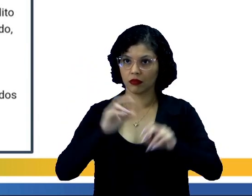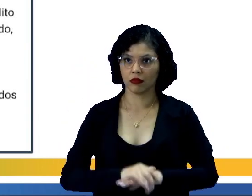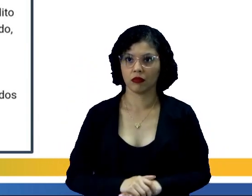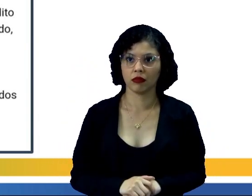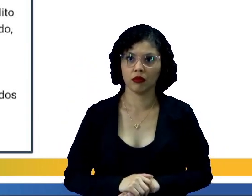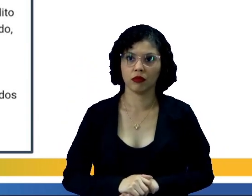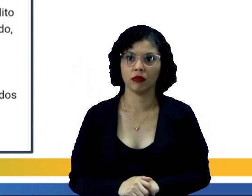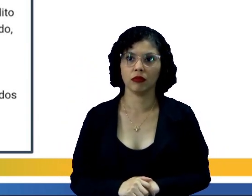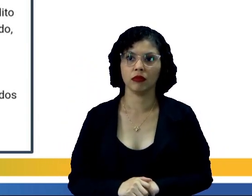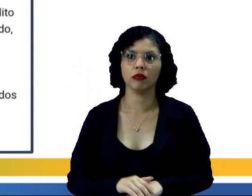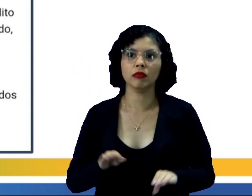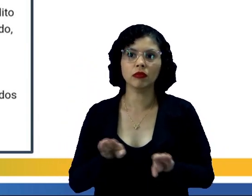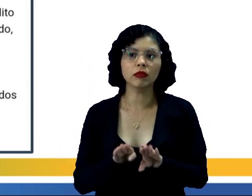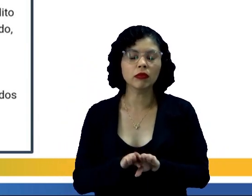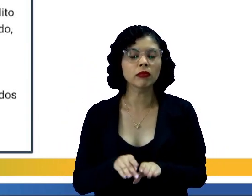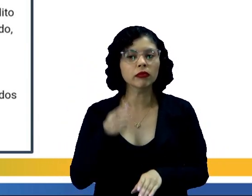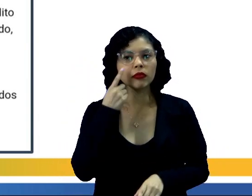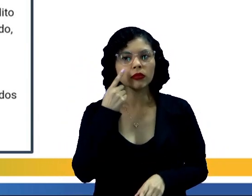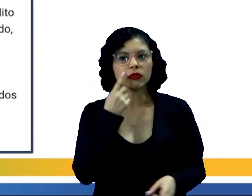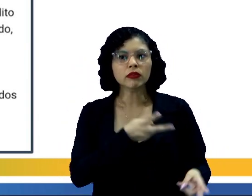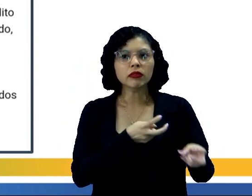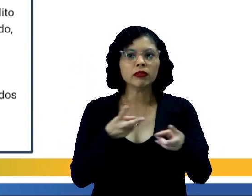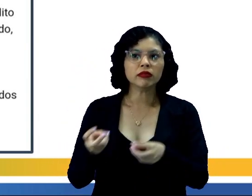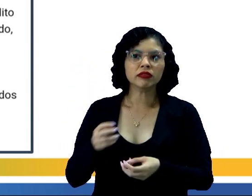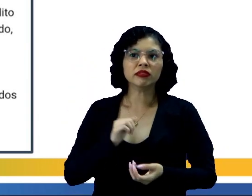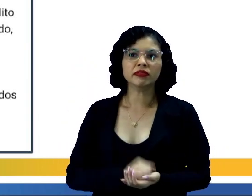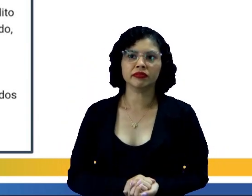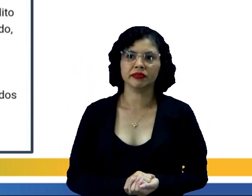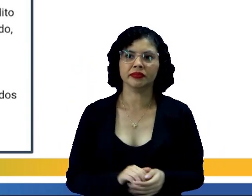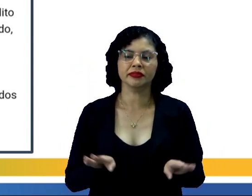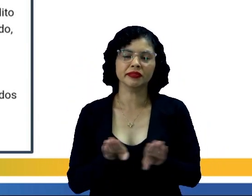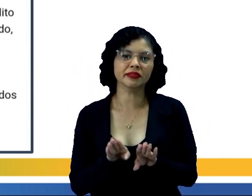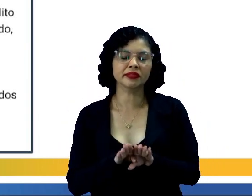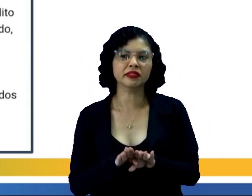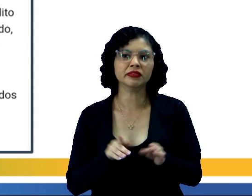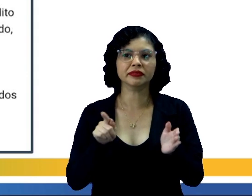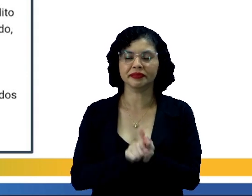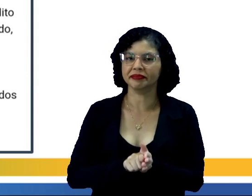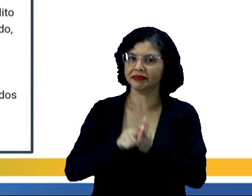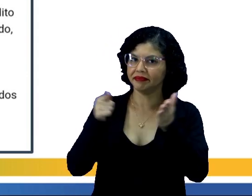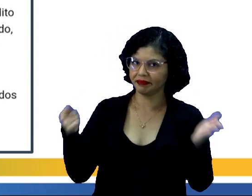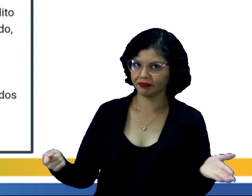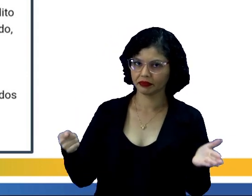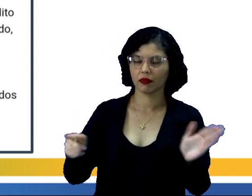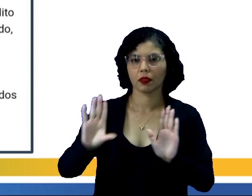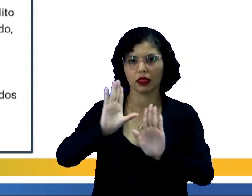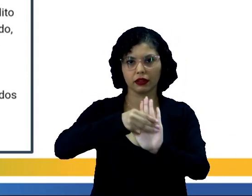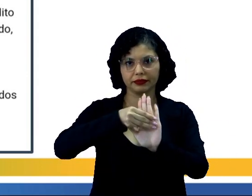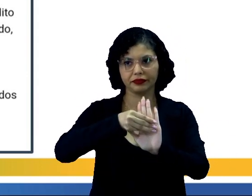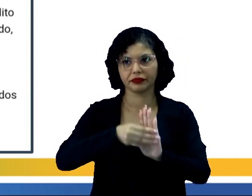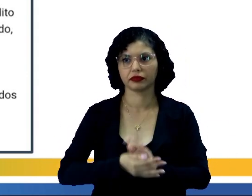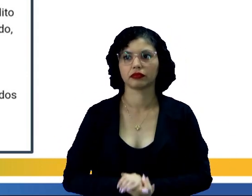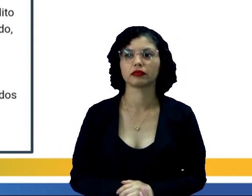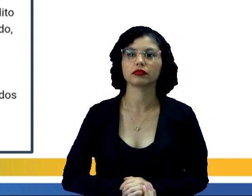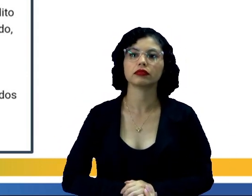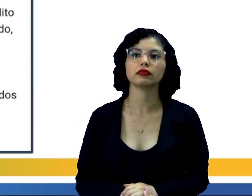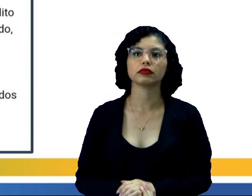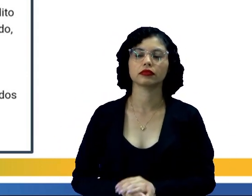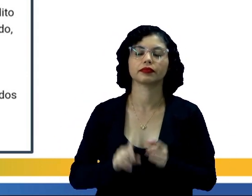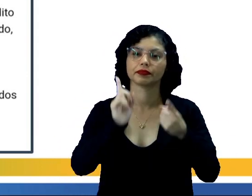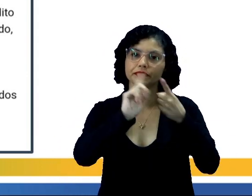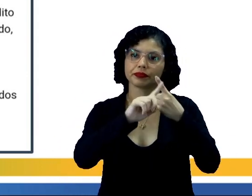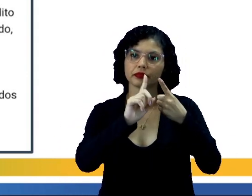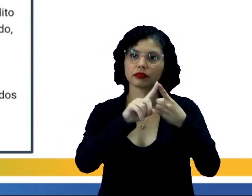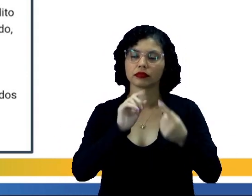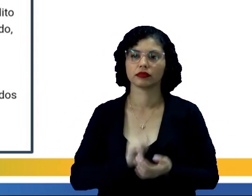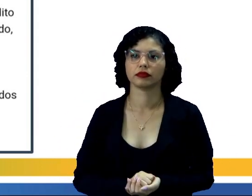abordagem do mesmo tema, para a gente observar como cada jornal colocou esse tema, tá bom? Vamos para a